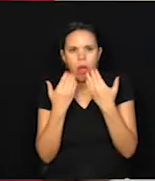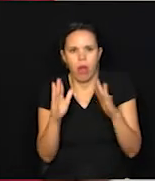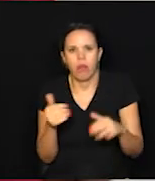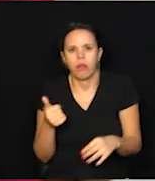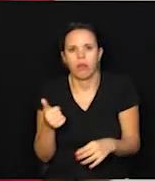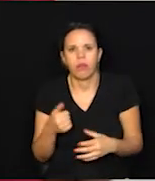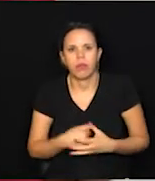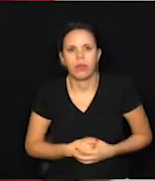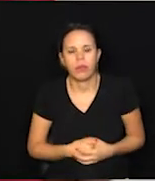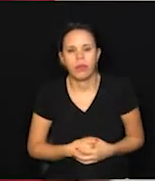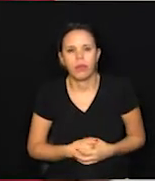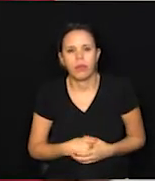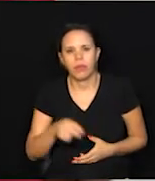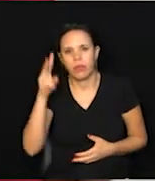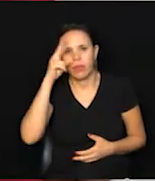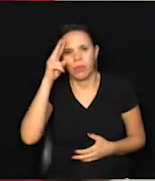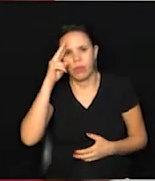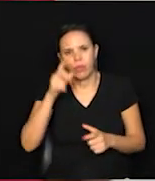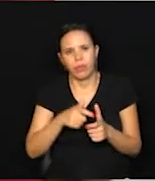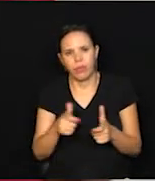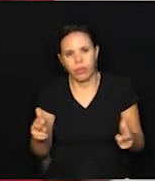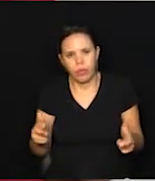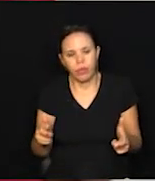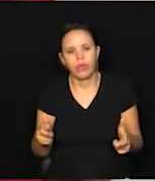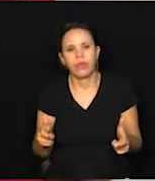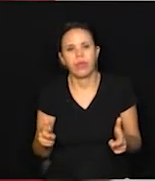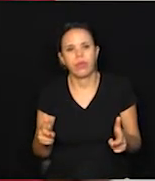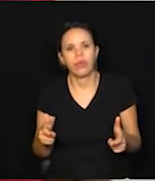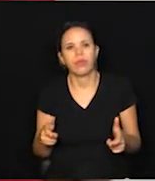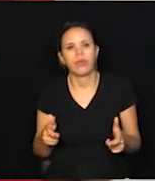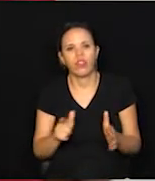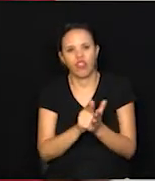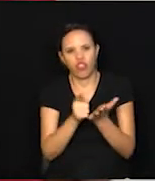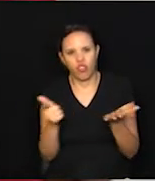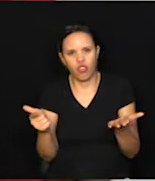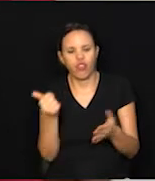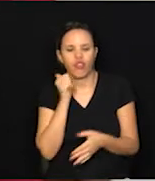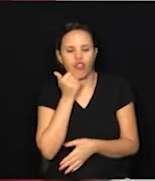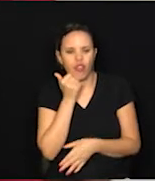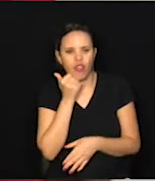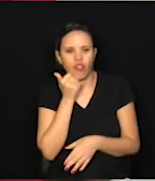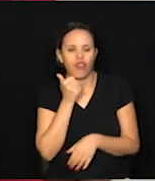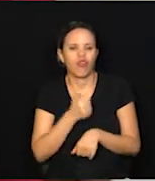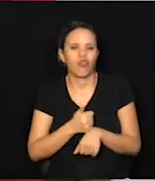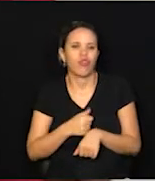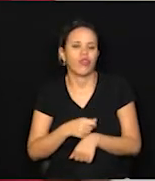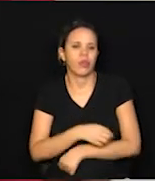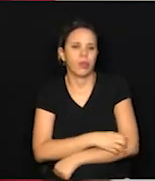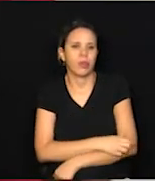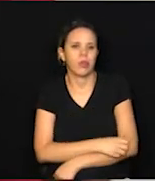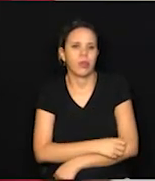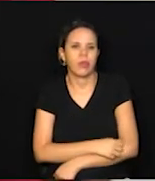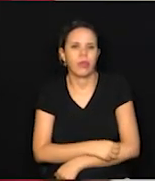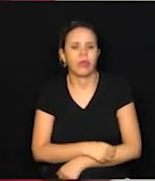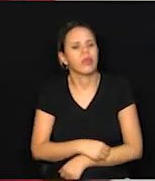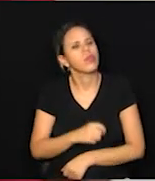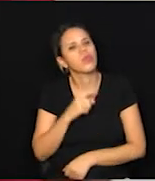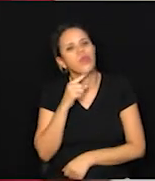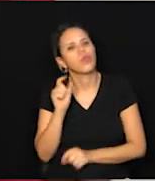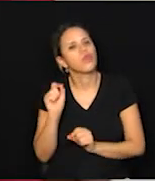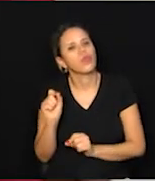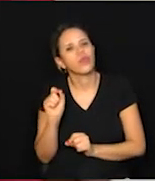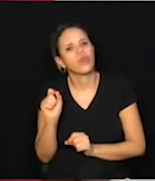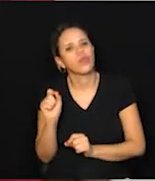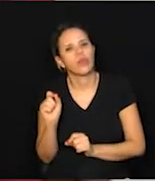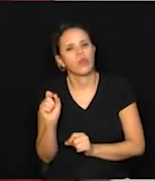primeira vez na história de grandes editoriais, grandes jornais científicos, abriu uma prerrogativa perigosíssima, que